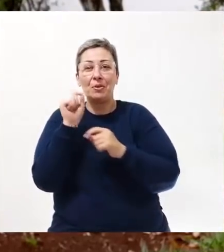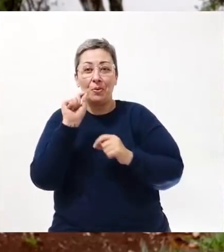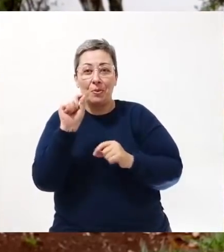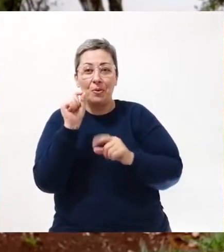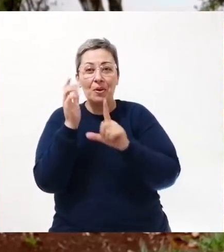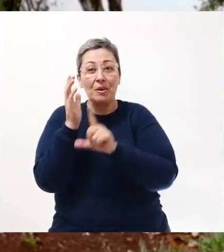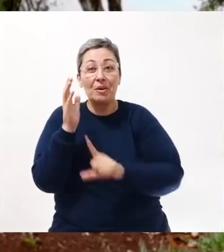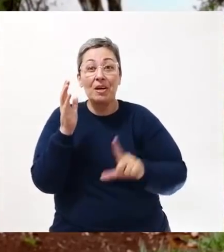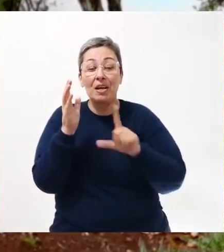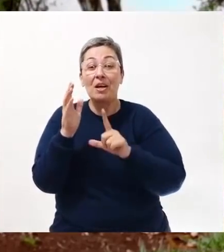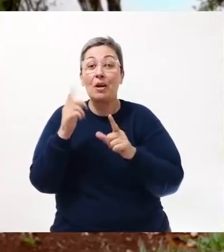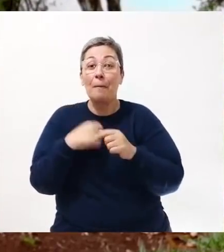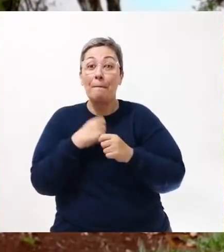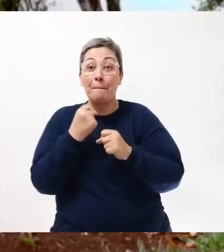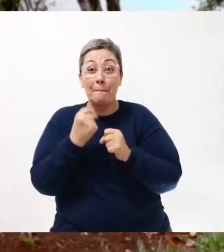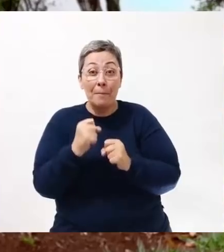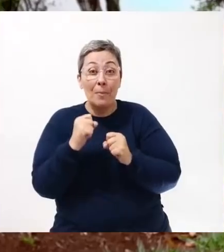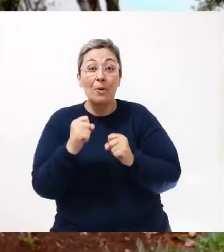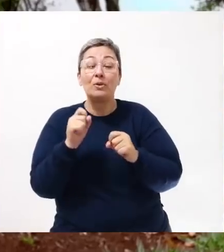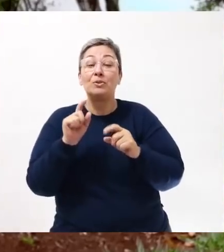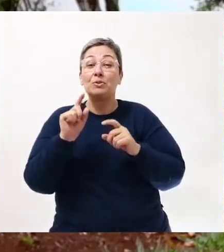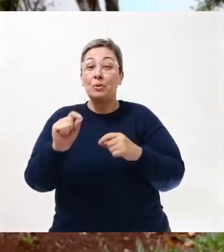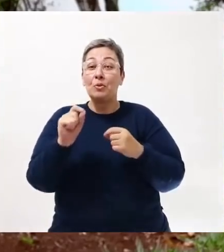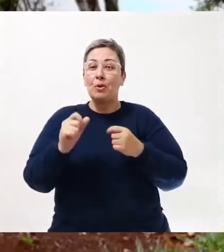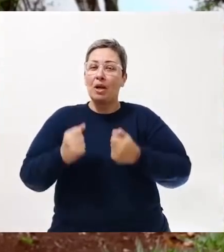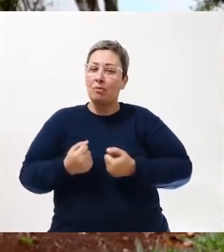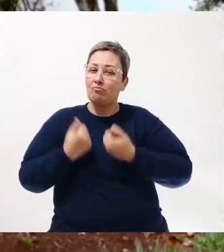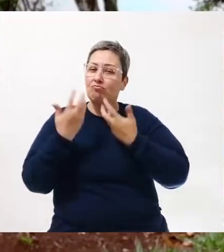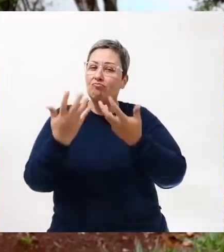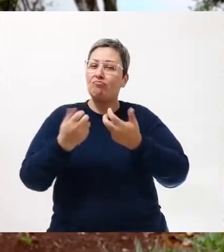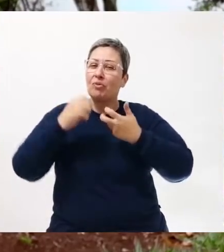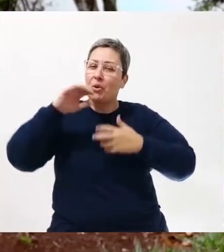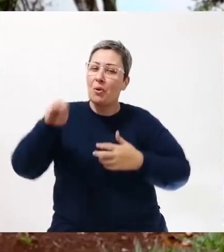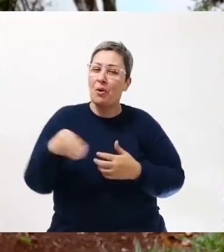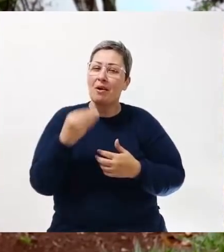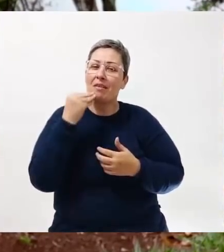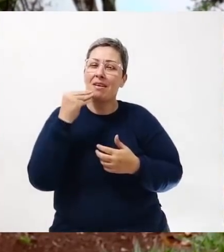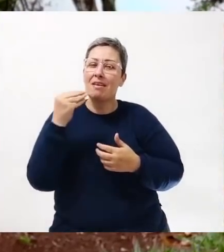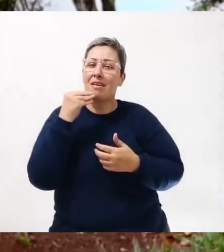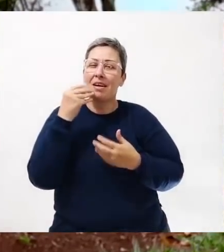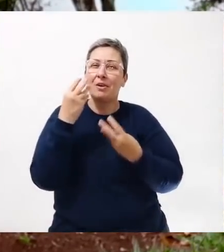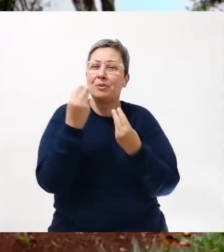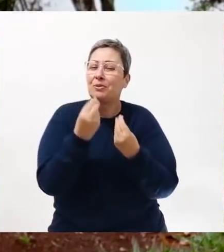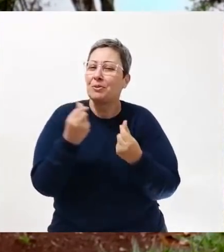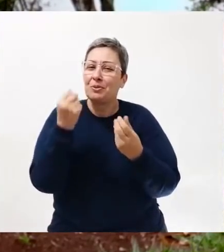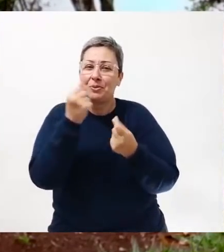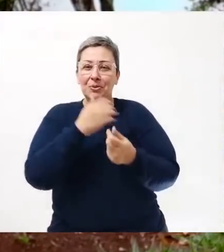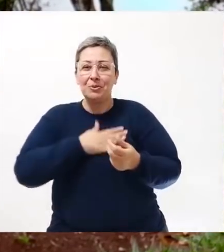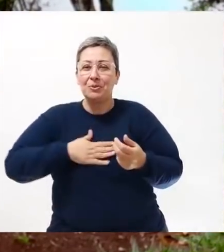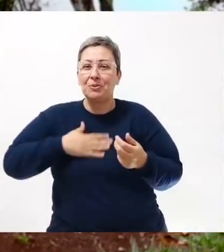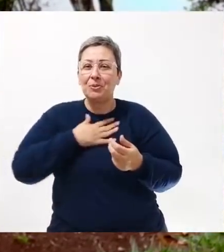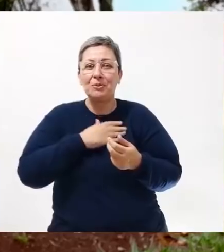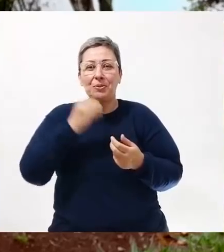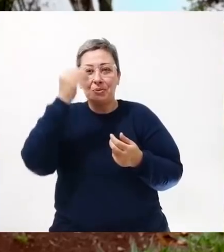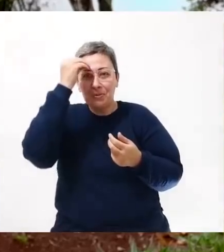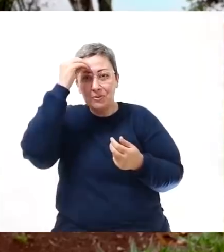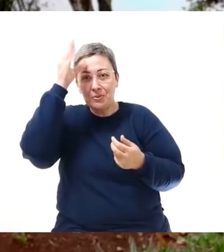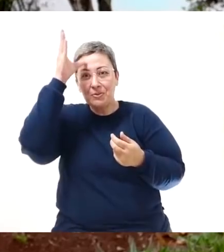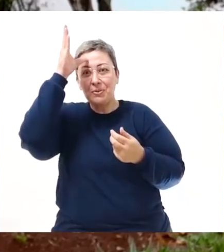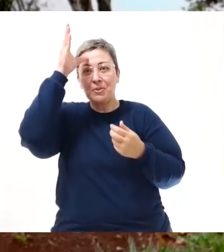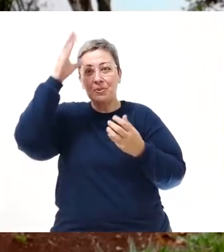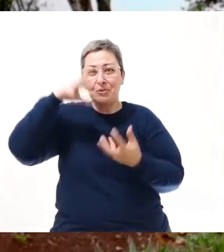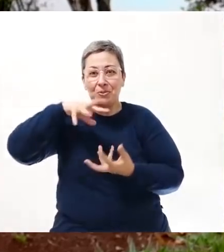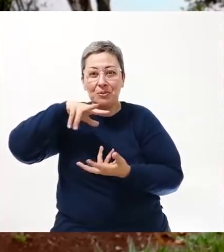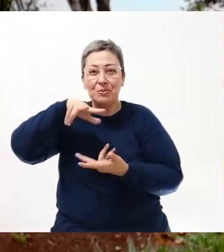literatura. Literatura para que eu possa desfrutar, saborear